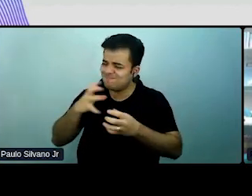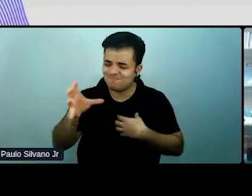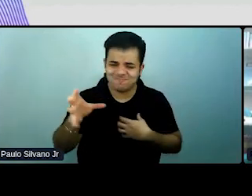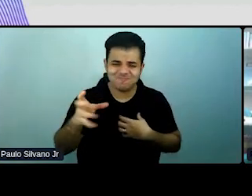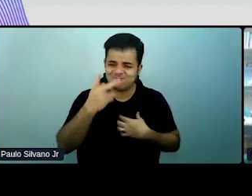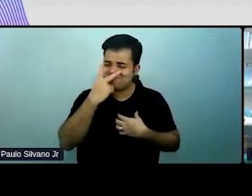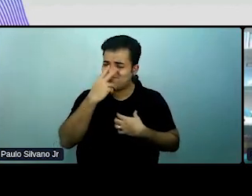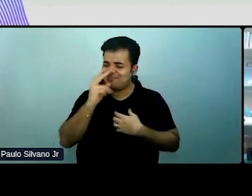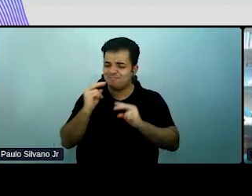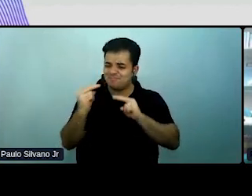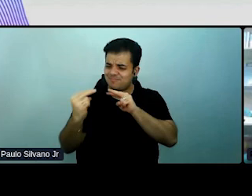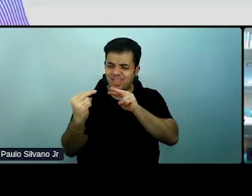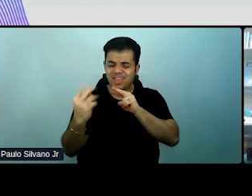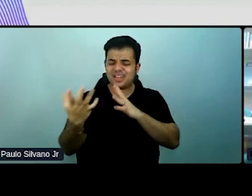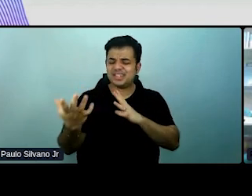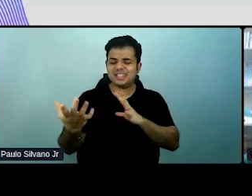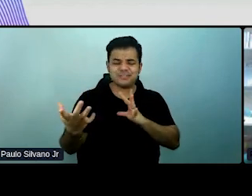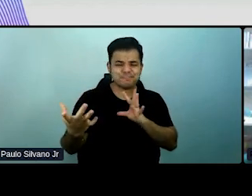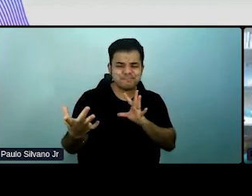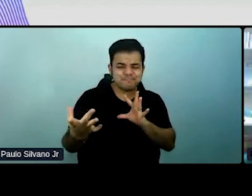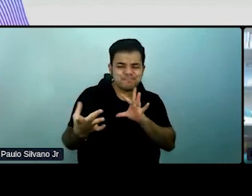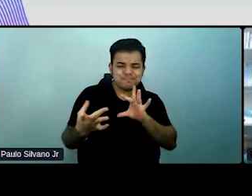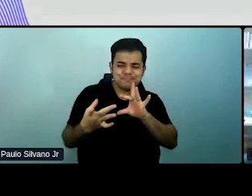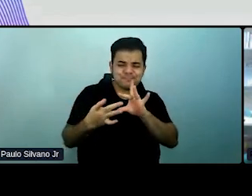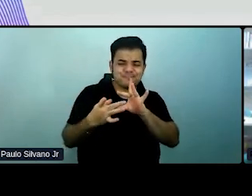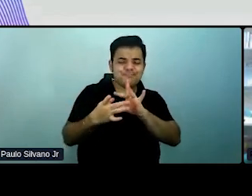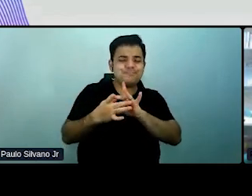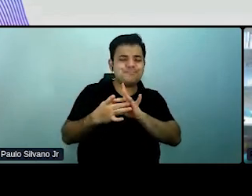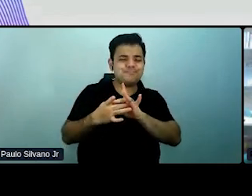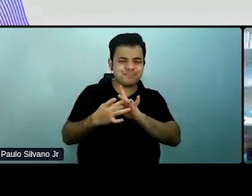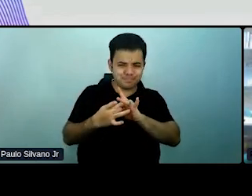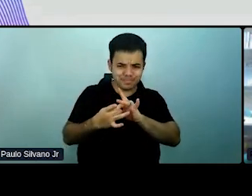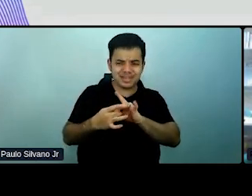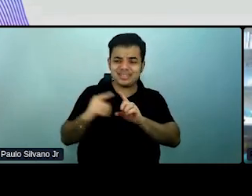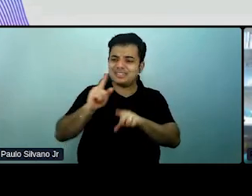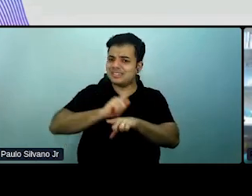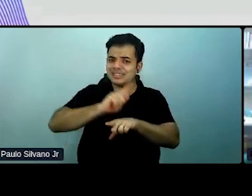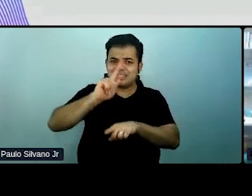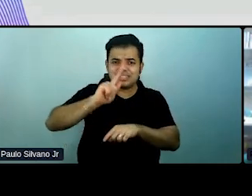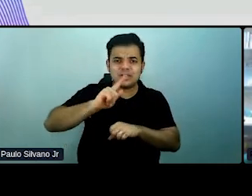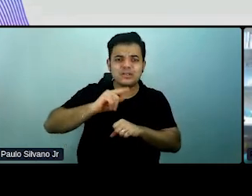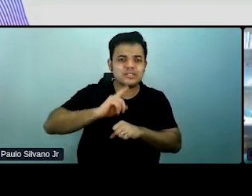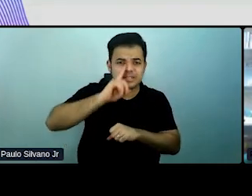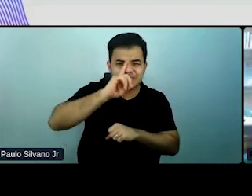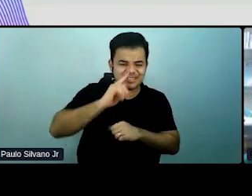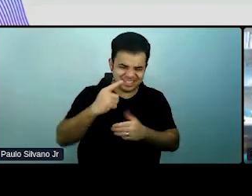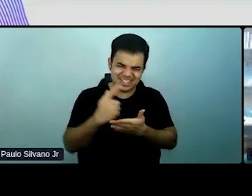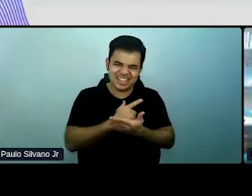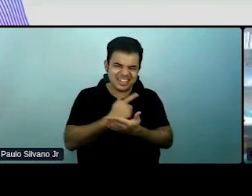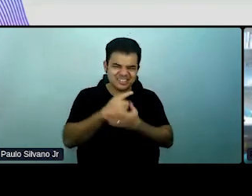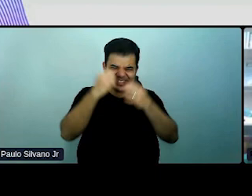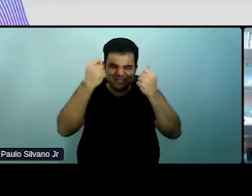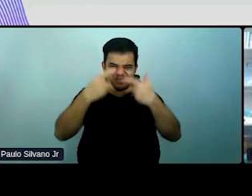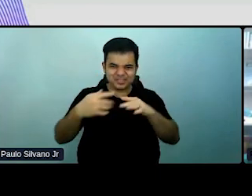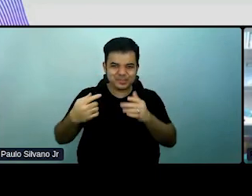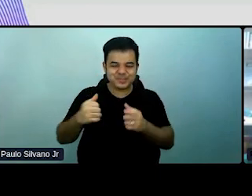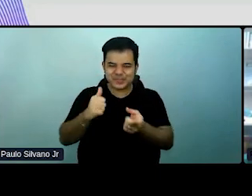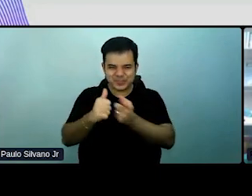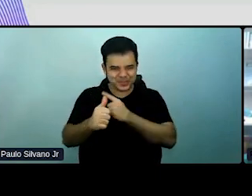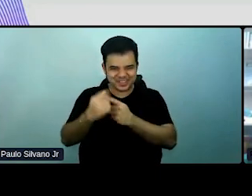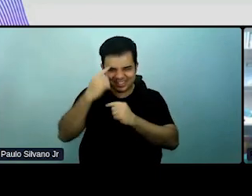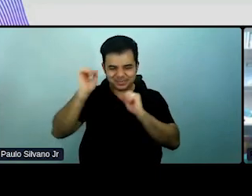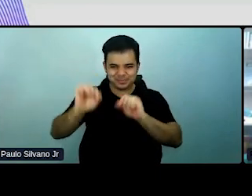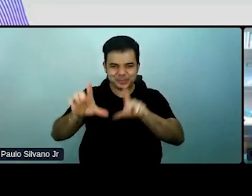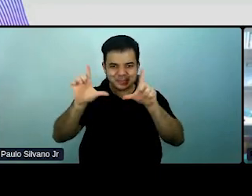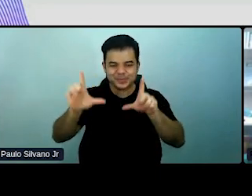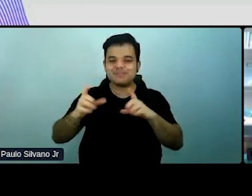questão de você se conectar. A gente gera melhor a gestão de riscos, porque no livro que a gente colocou como sugestão, traz